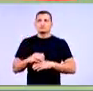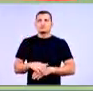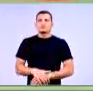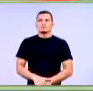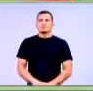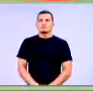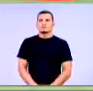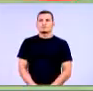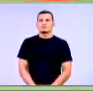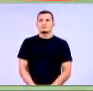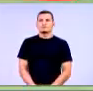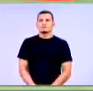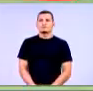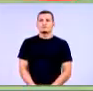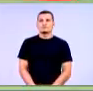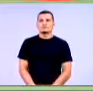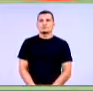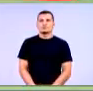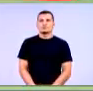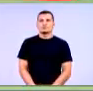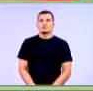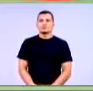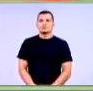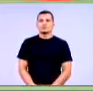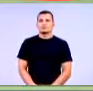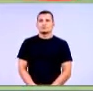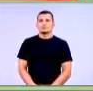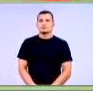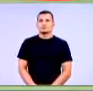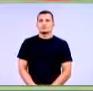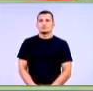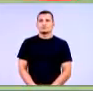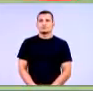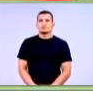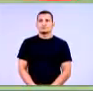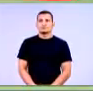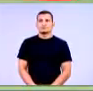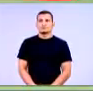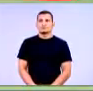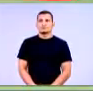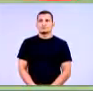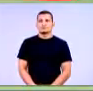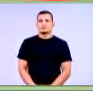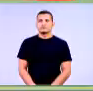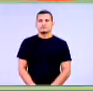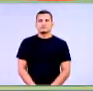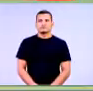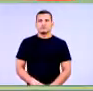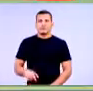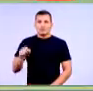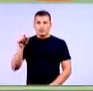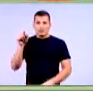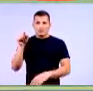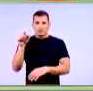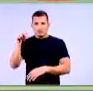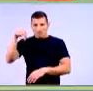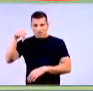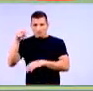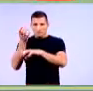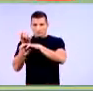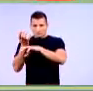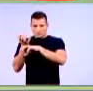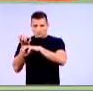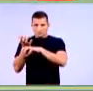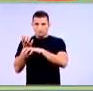ele pode ministrar várias disciplinas, e cada uma dessas disciplinas é ministrada por